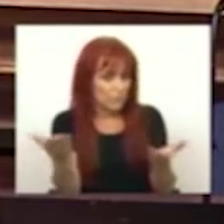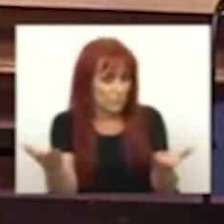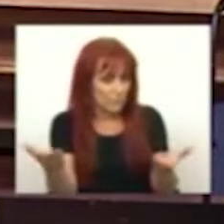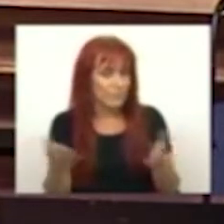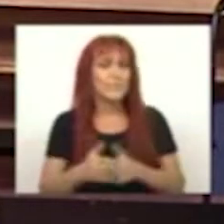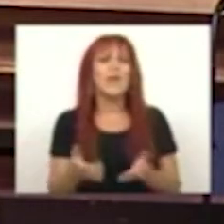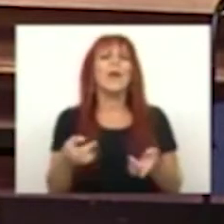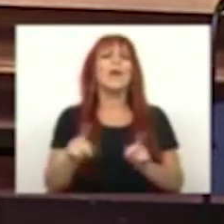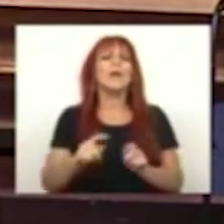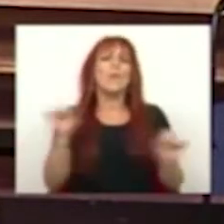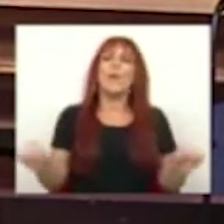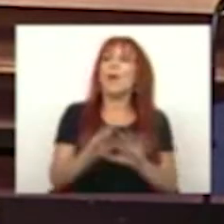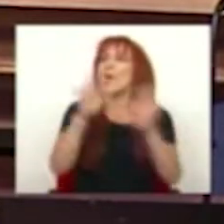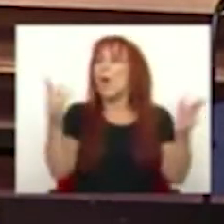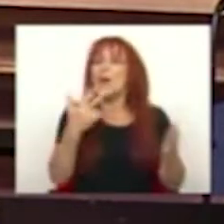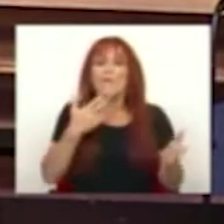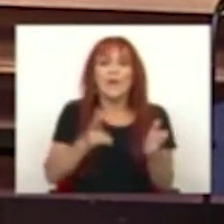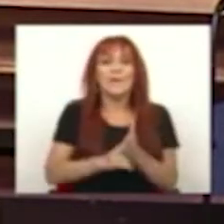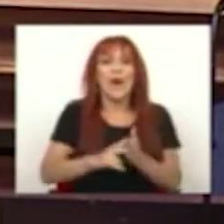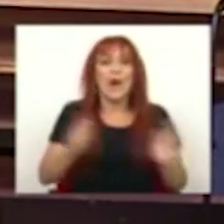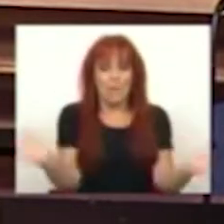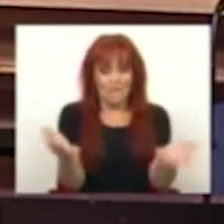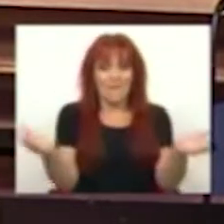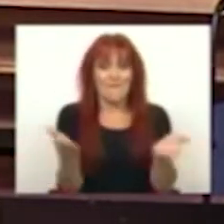legislatura. Não era óbvio que um verdadeiro